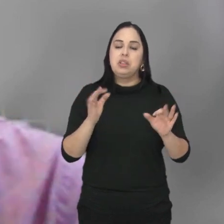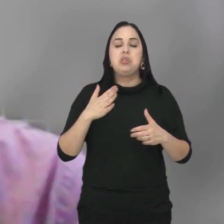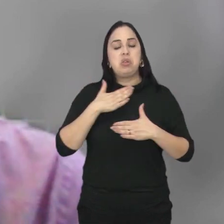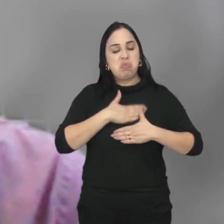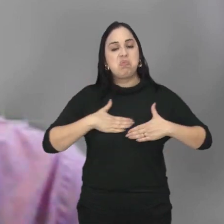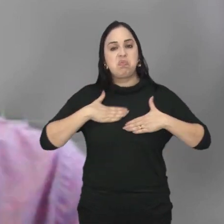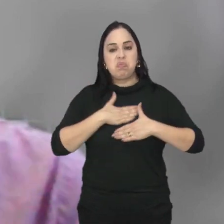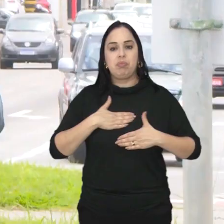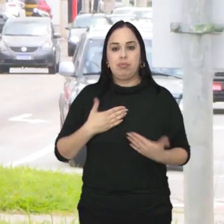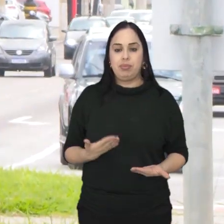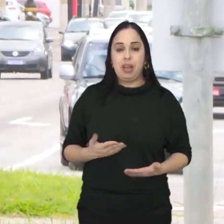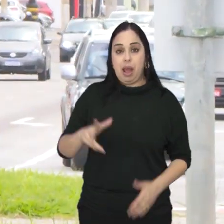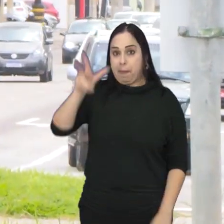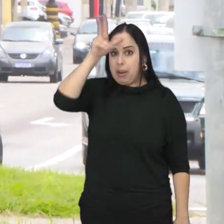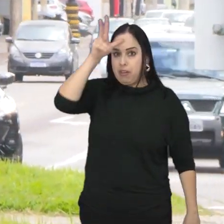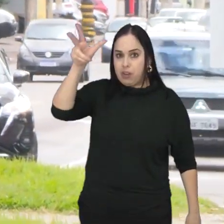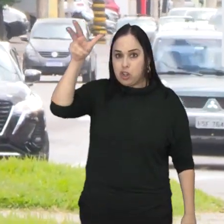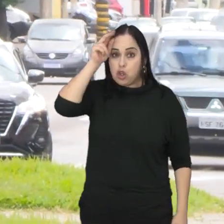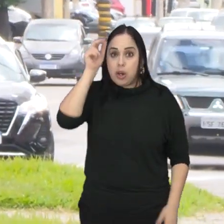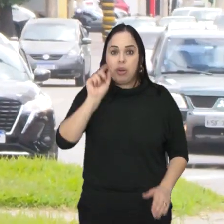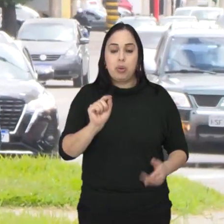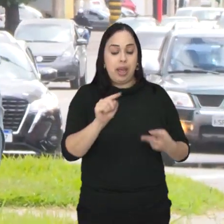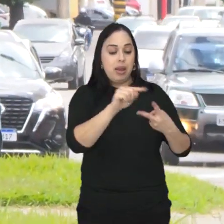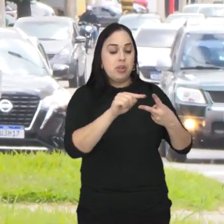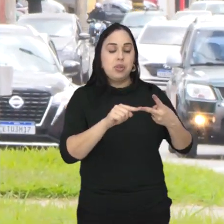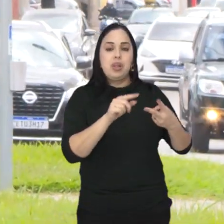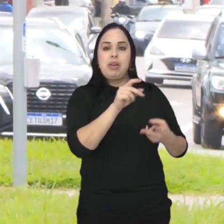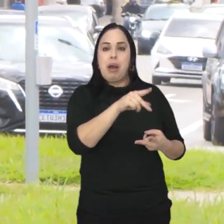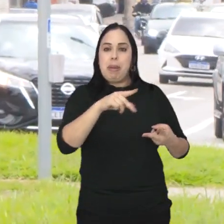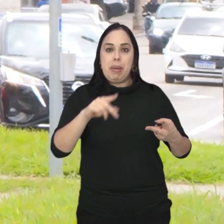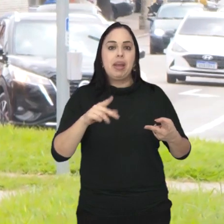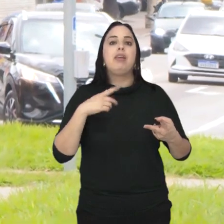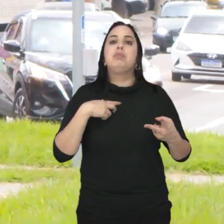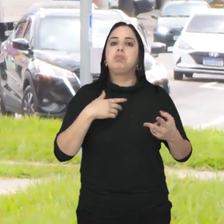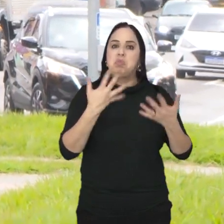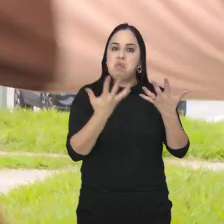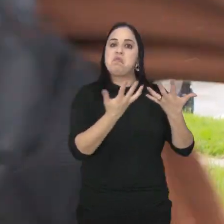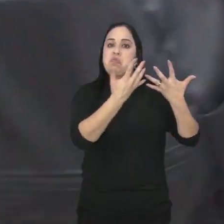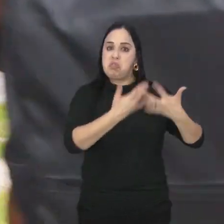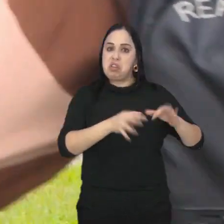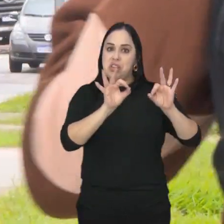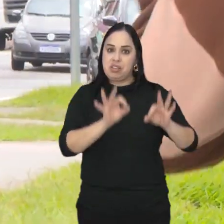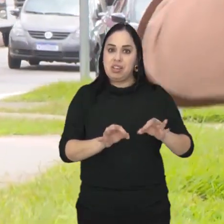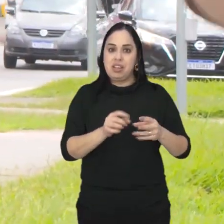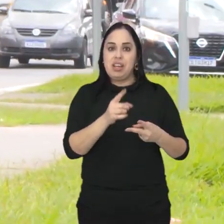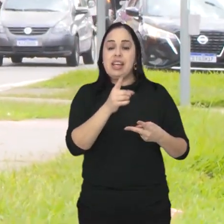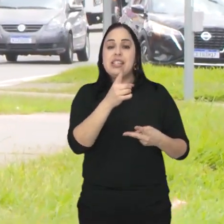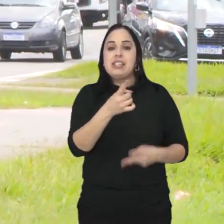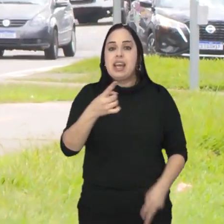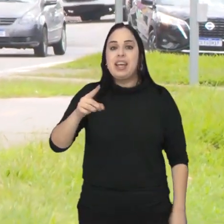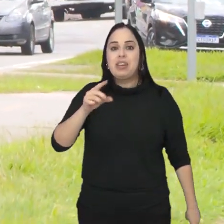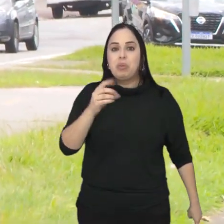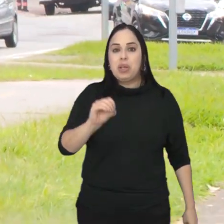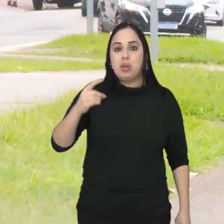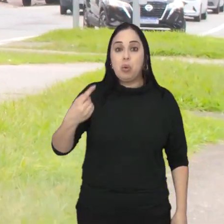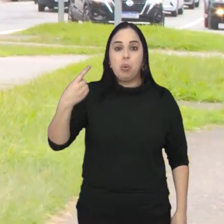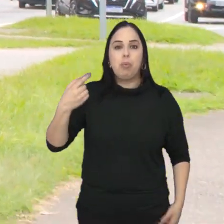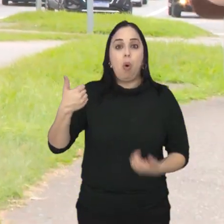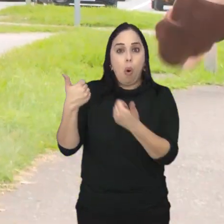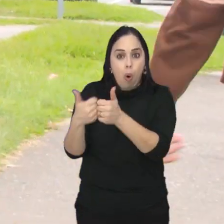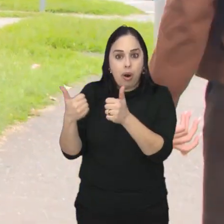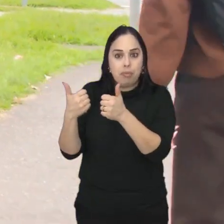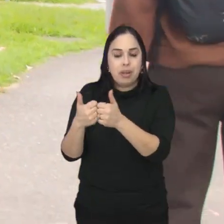média de satisfação. Segundo a prefeitura, os aplicativos funcionam por toda a cidade. Hoje, são 101 linhas e mais